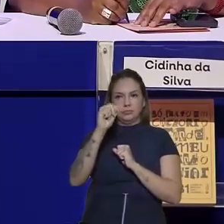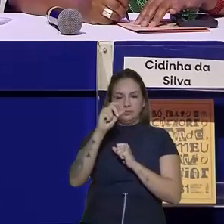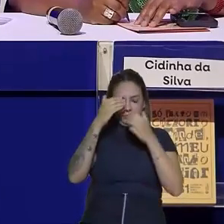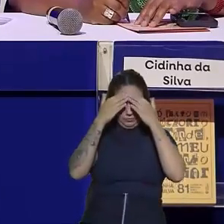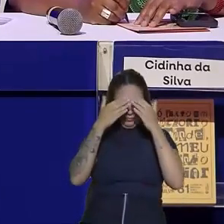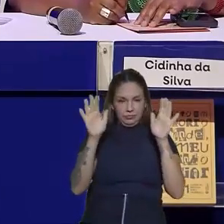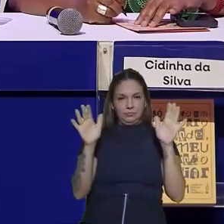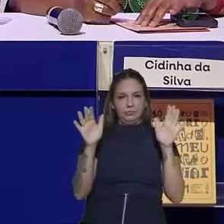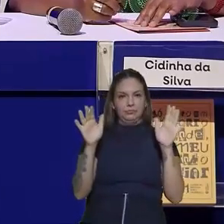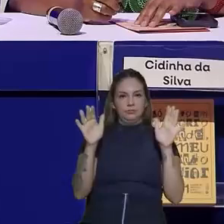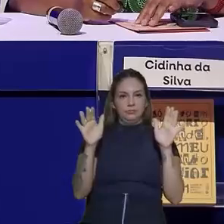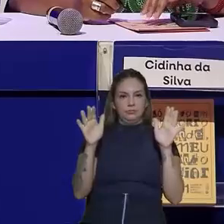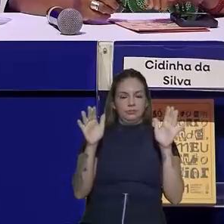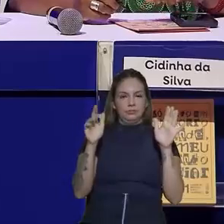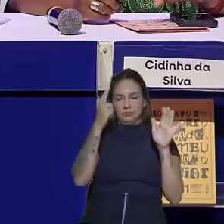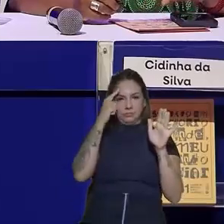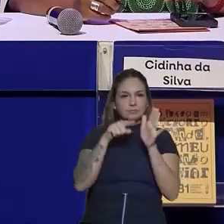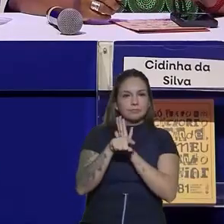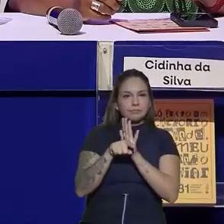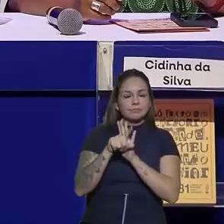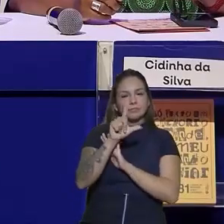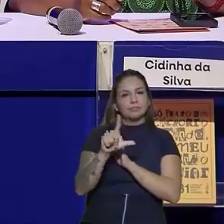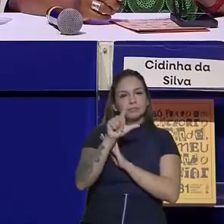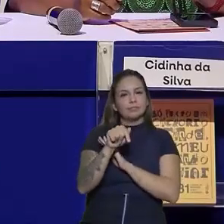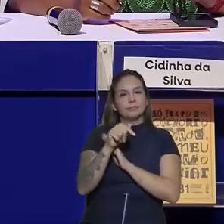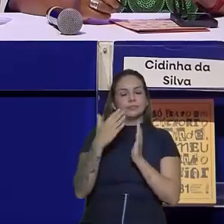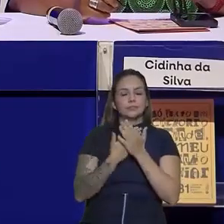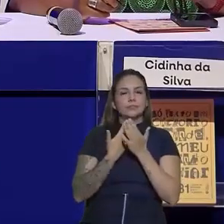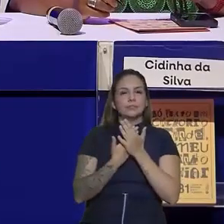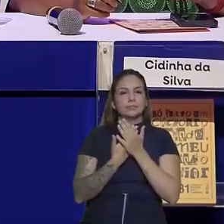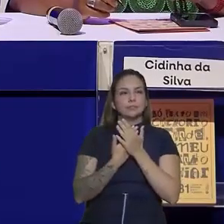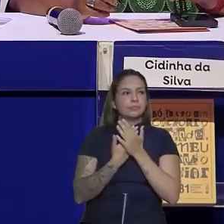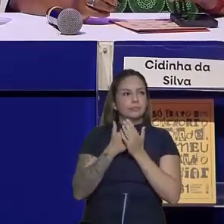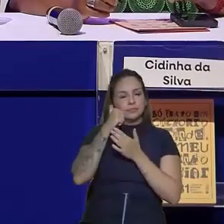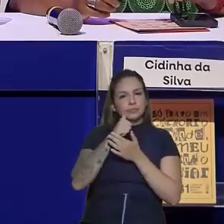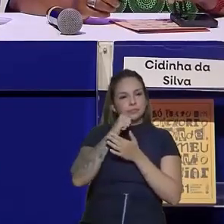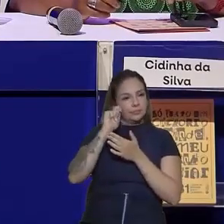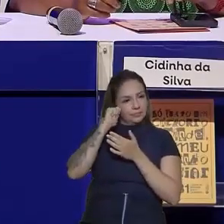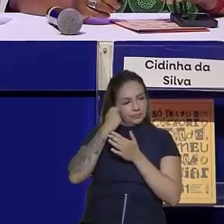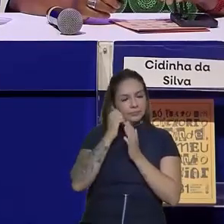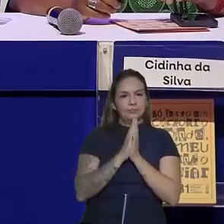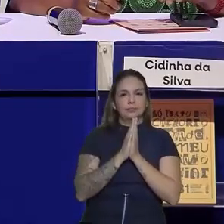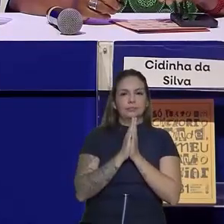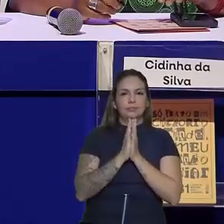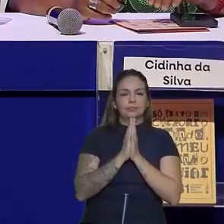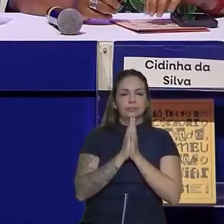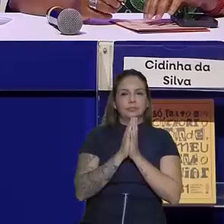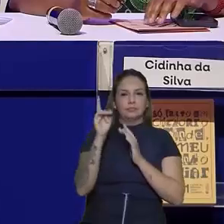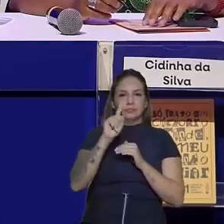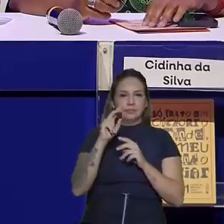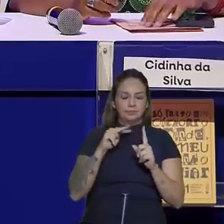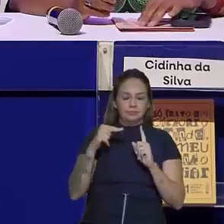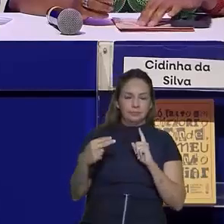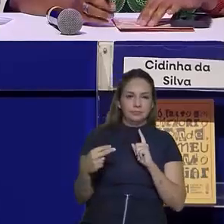minha cabeça, naquela cabeça de pesquisadora em literatura, que está ali estudando o mover-se de mulheres negras, o mover-se não só